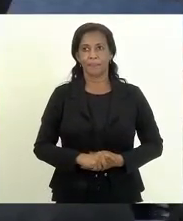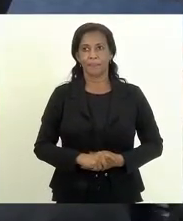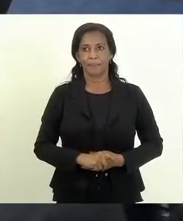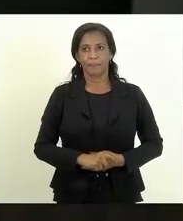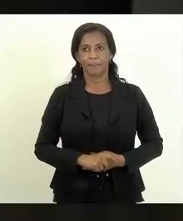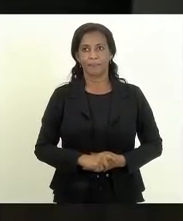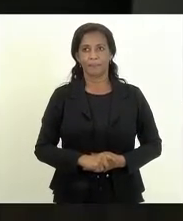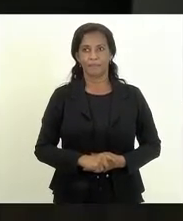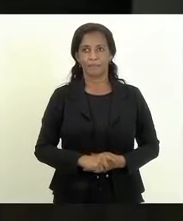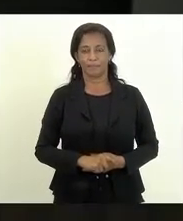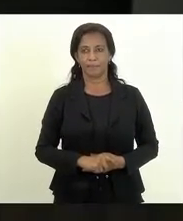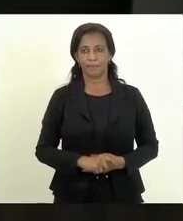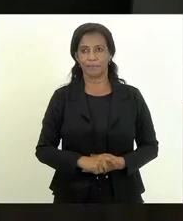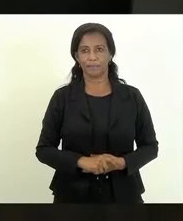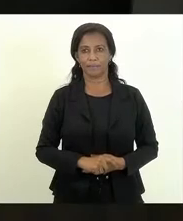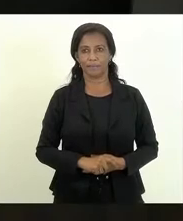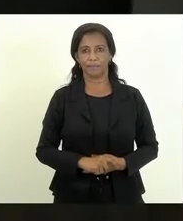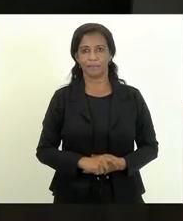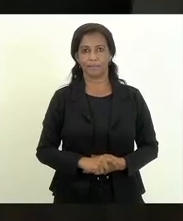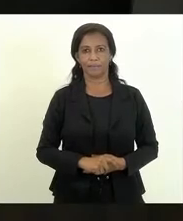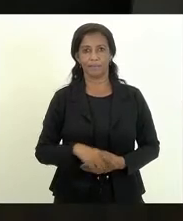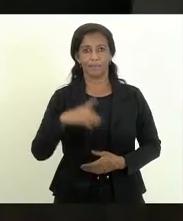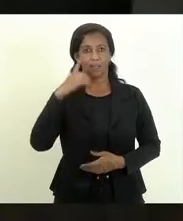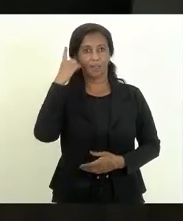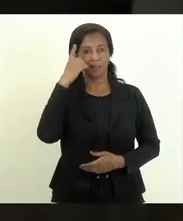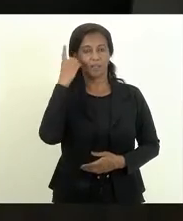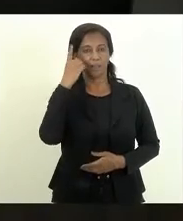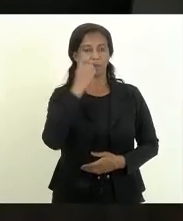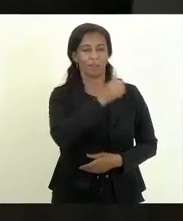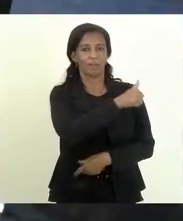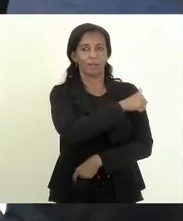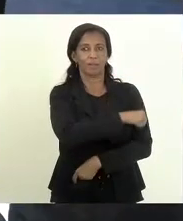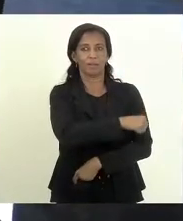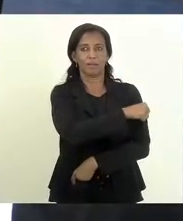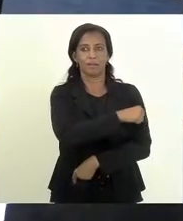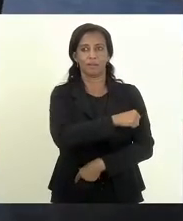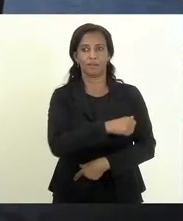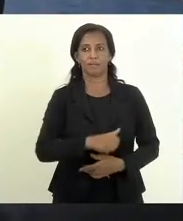Com a palavra, a deputada enfermeira Rejane.